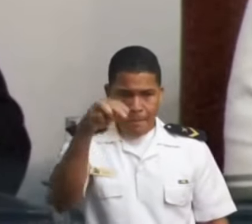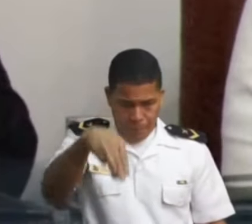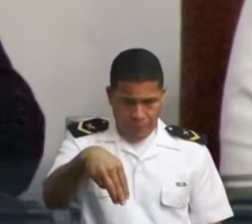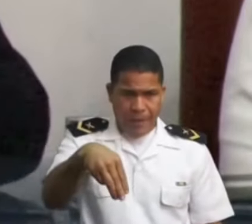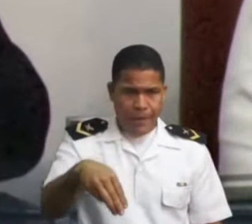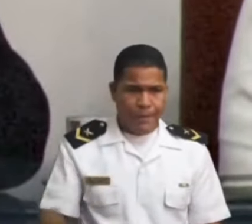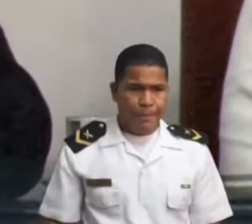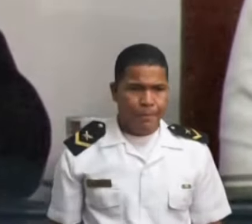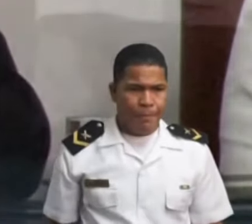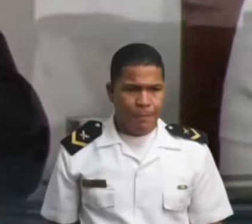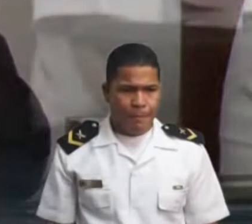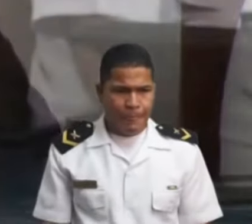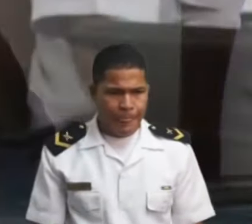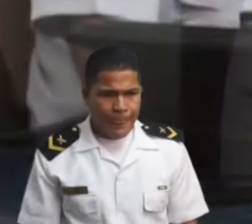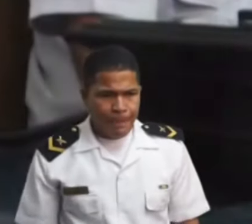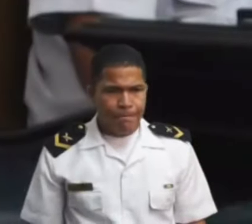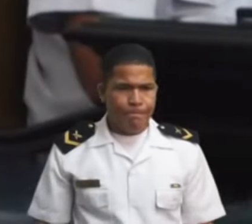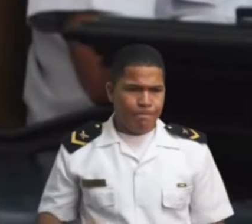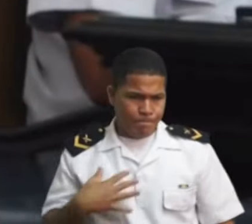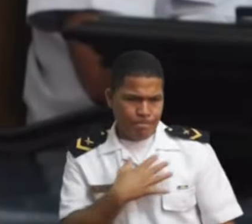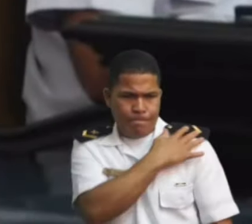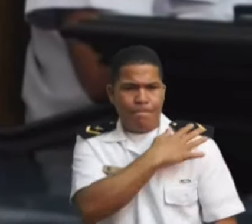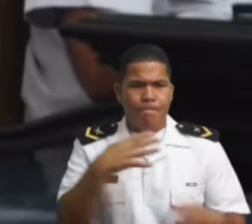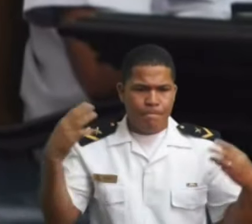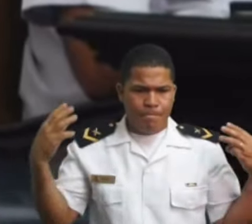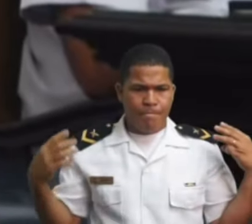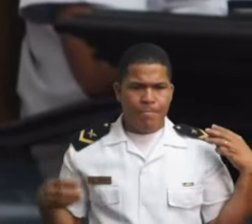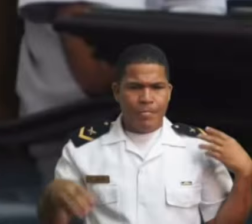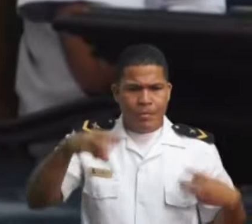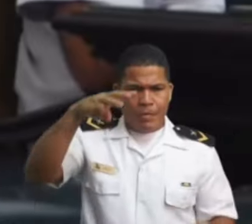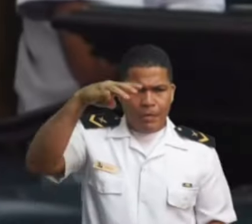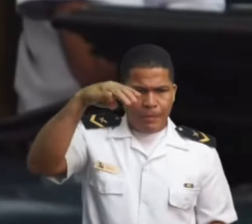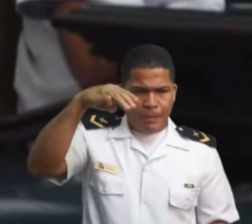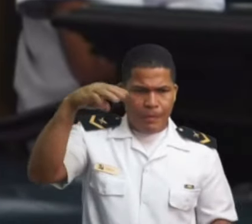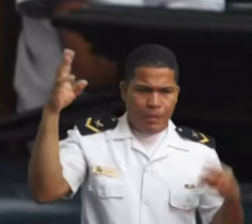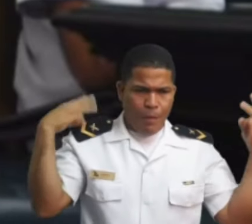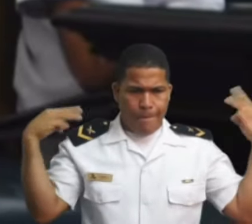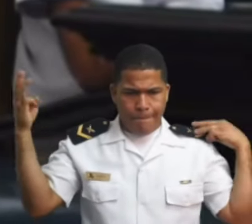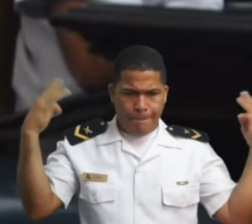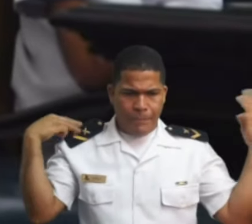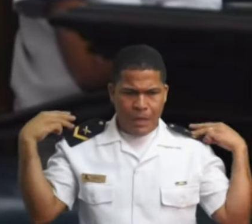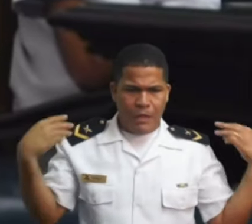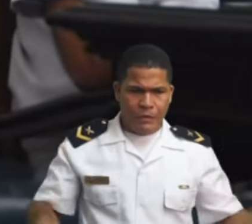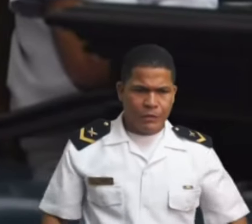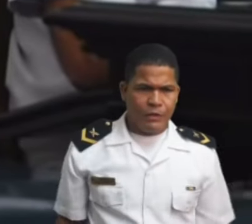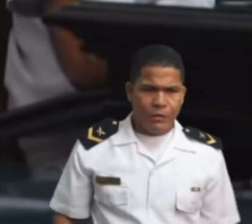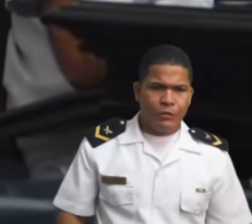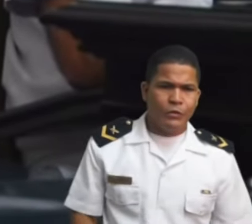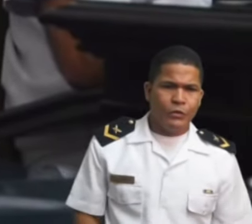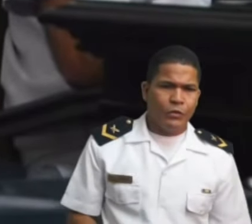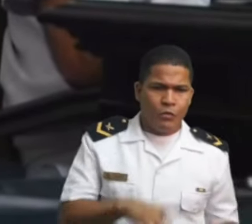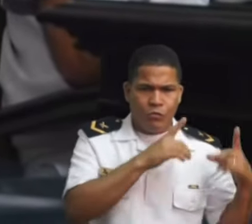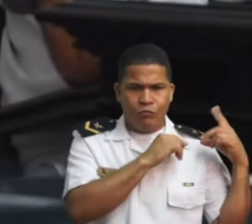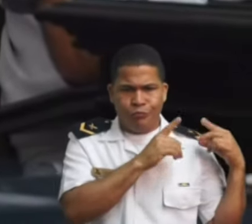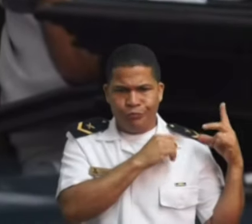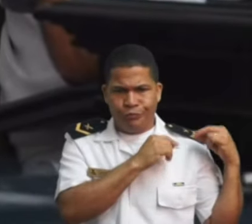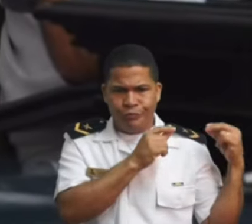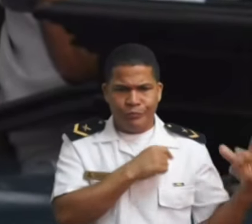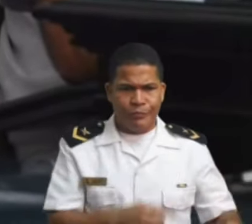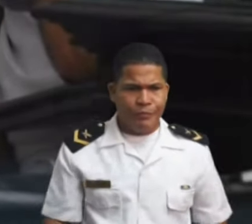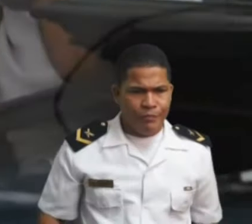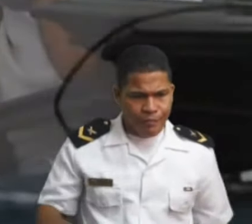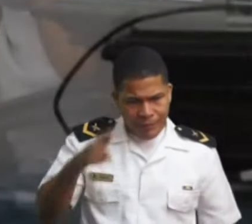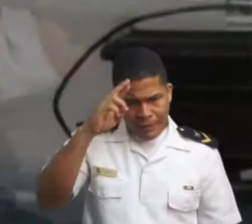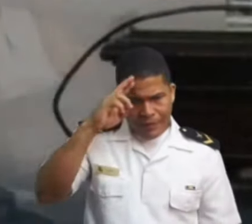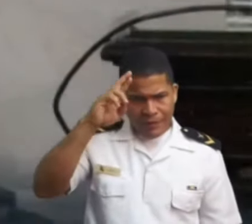Senhor comandante da Marinha, almirante de esquadra, Marcos Sampaio Ouça. Senhor ex-ministro da Marinha, almirante de esquadra, Mauro César Rodrigues Pereira.